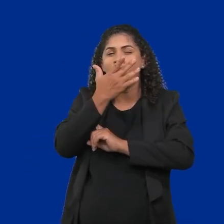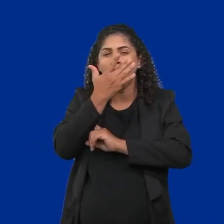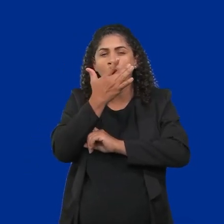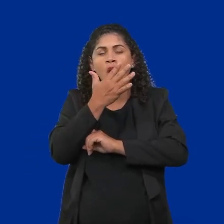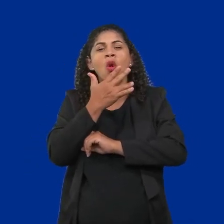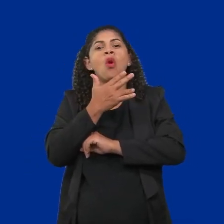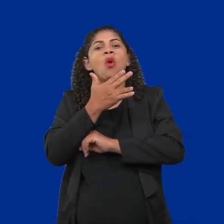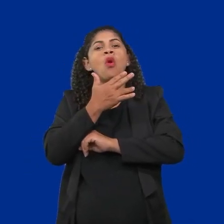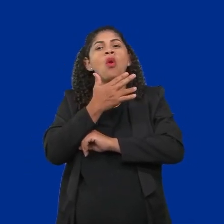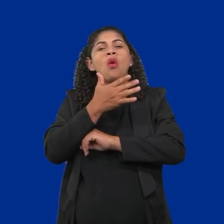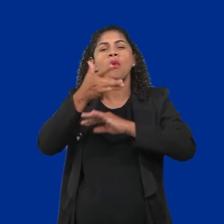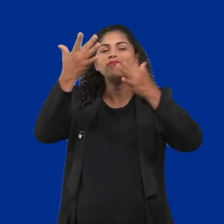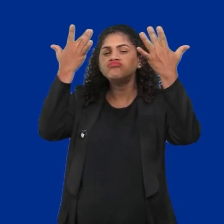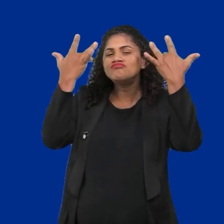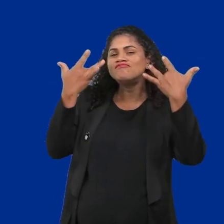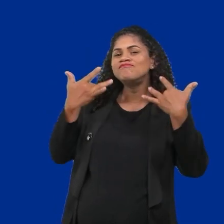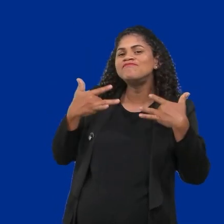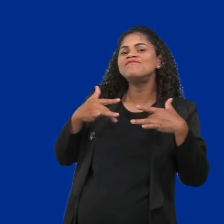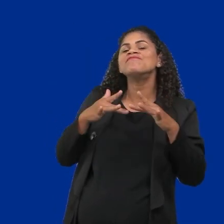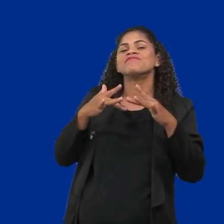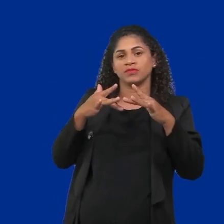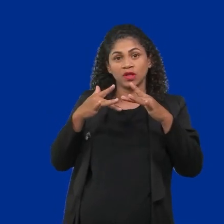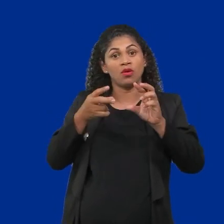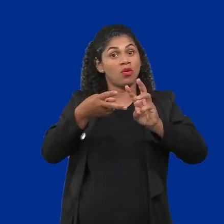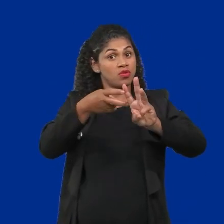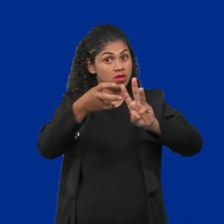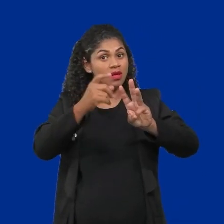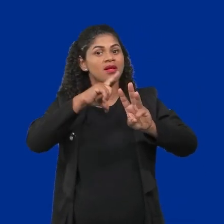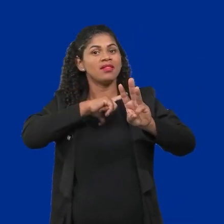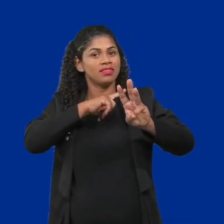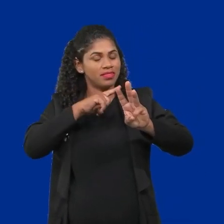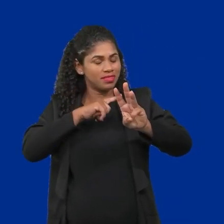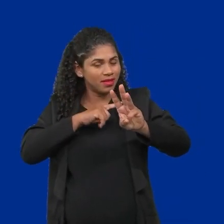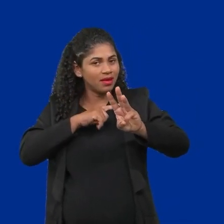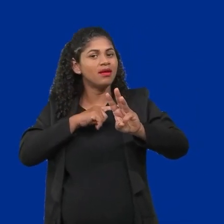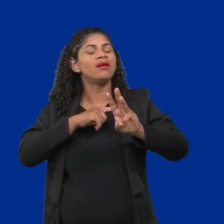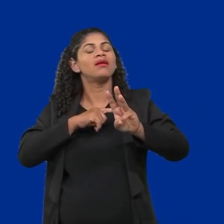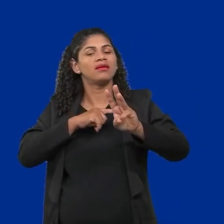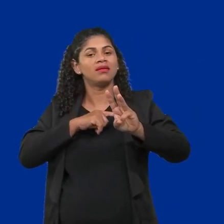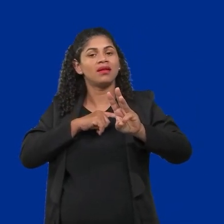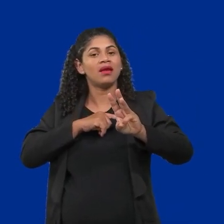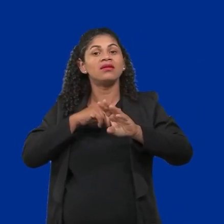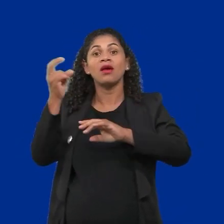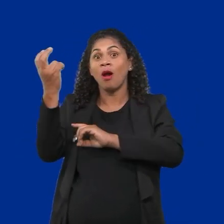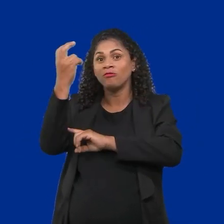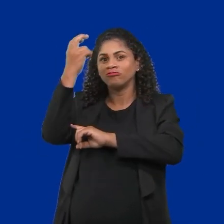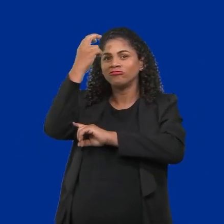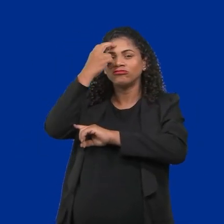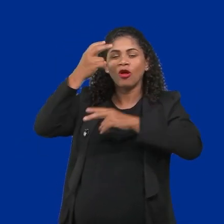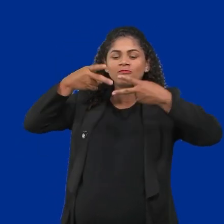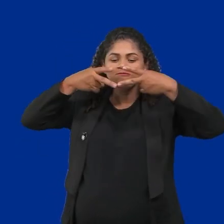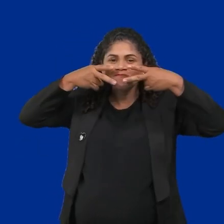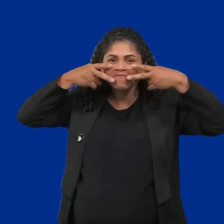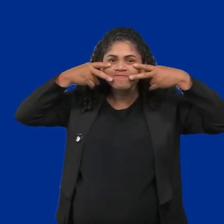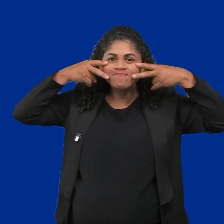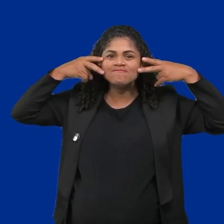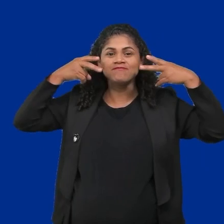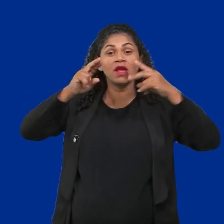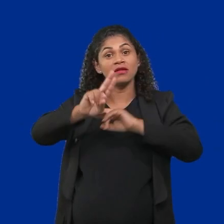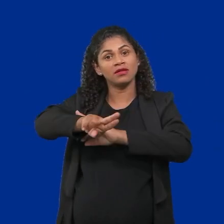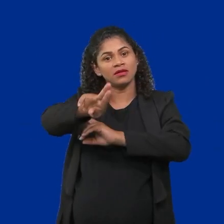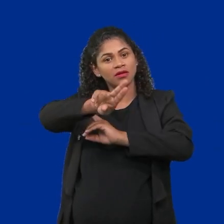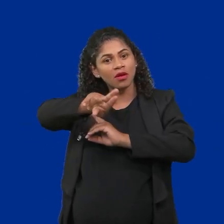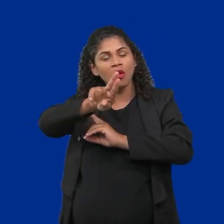Então, como nós sabemos, os índios, eles têm essa cultura ali de fazer as pinturas. E eles utilizam ali